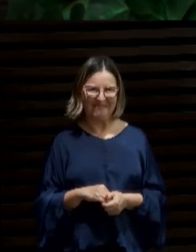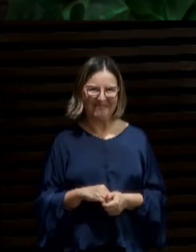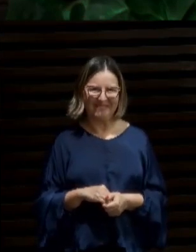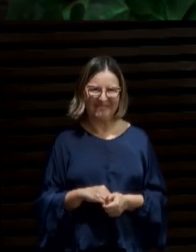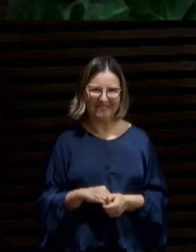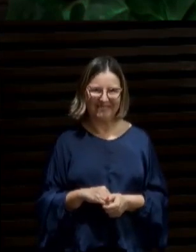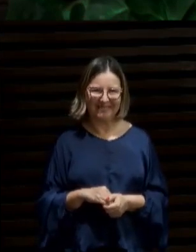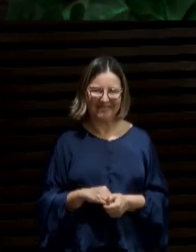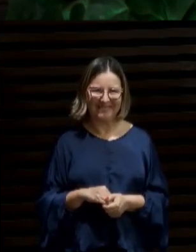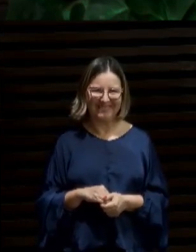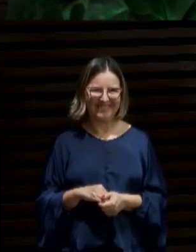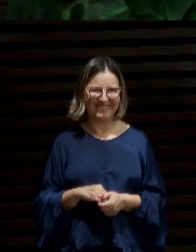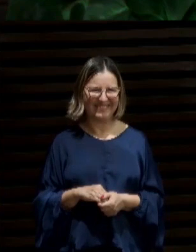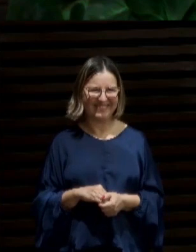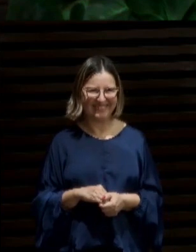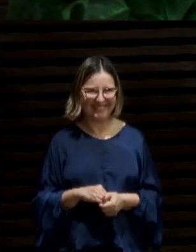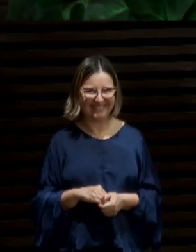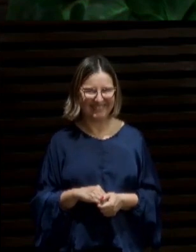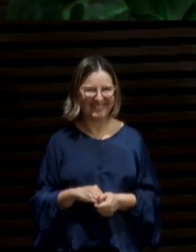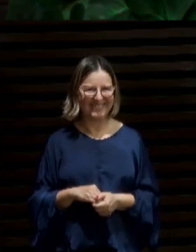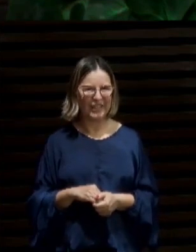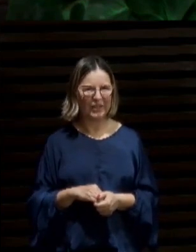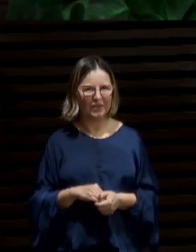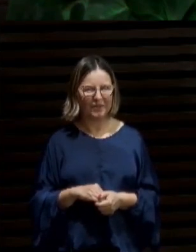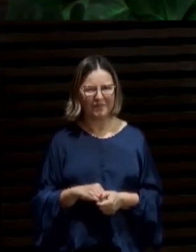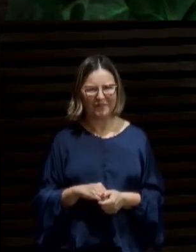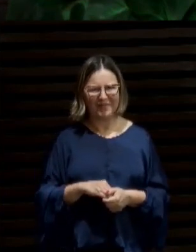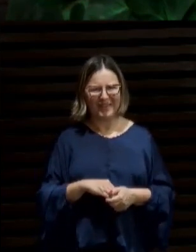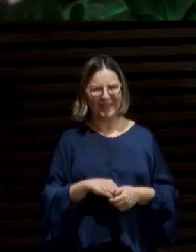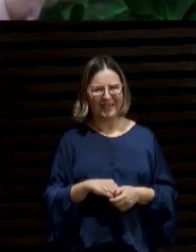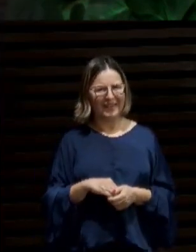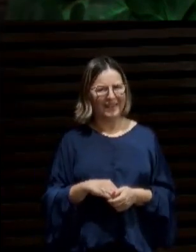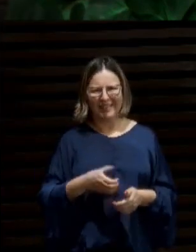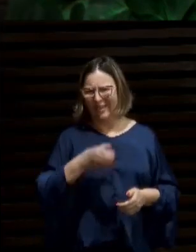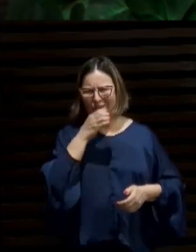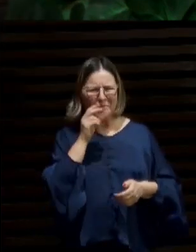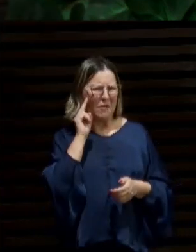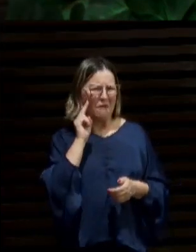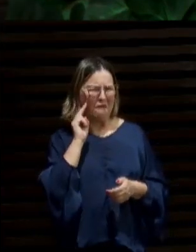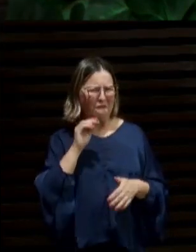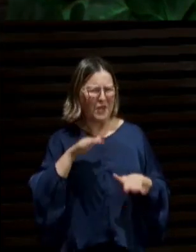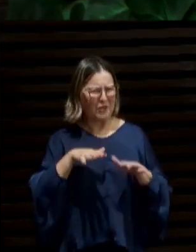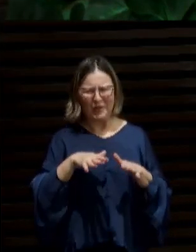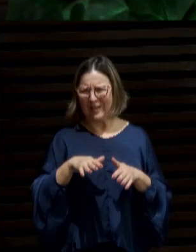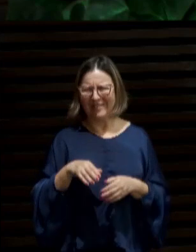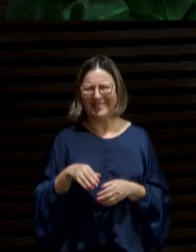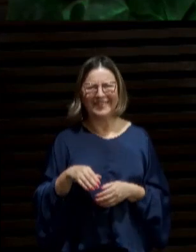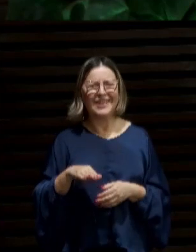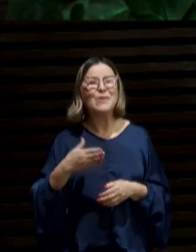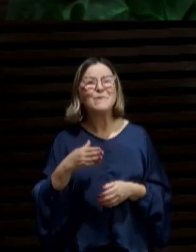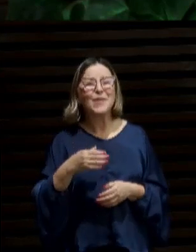Um Lapostole aqui, estou indo só para o Chile, não estou... Aquele que o Lula tomava, qual